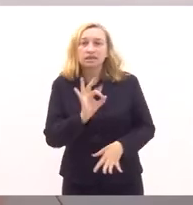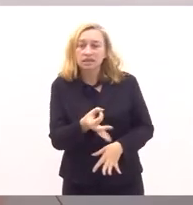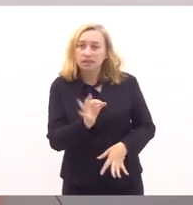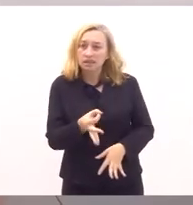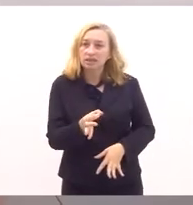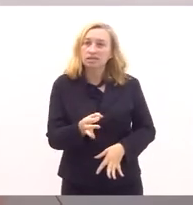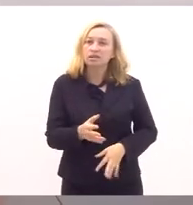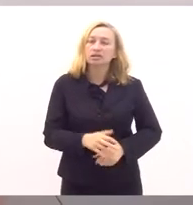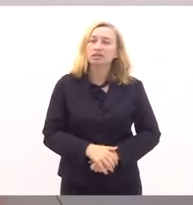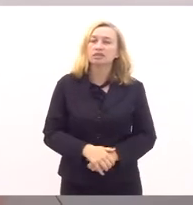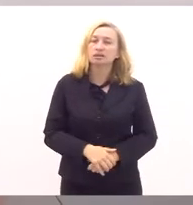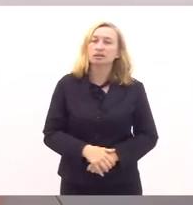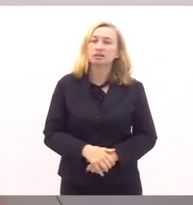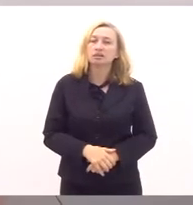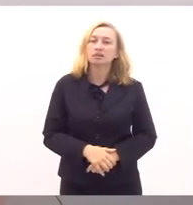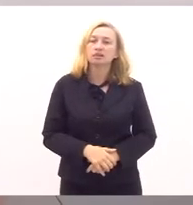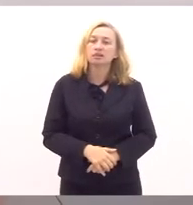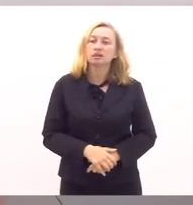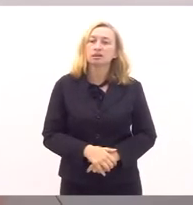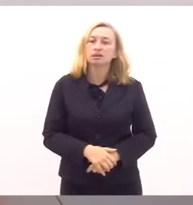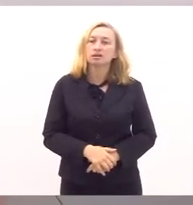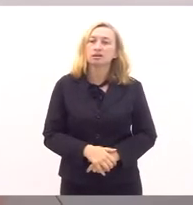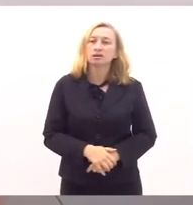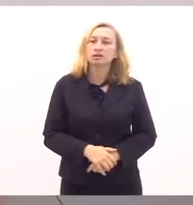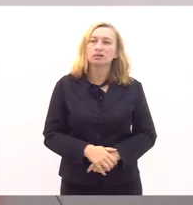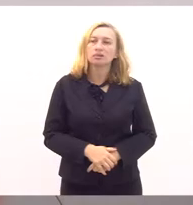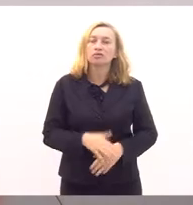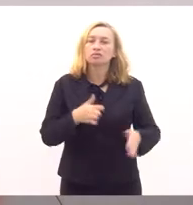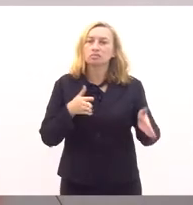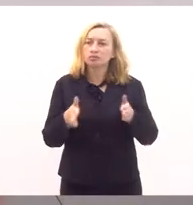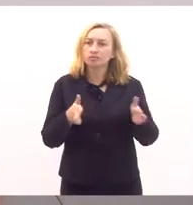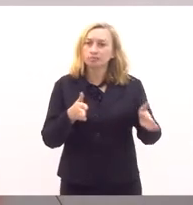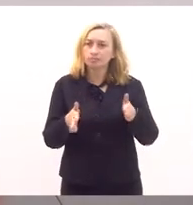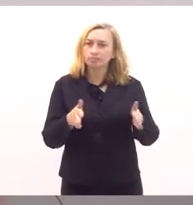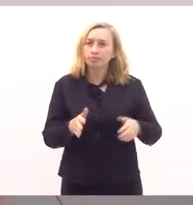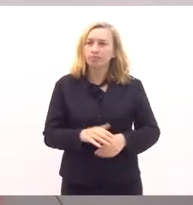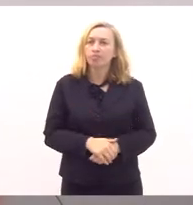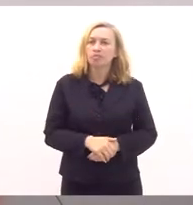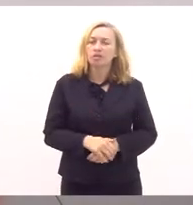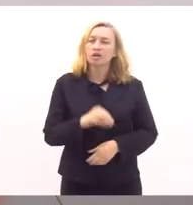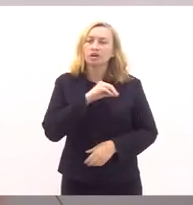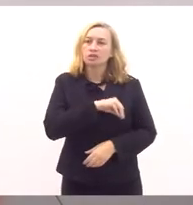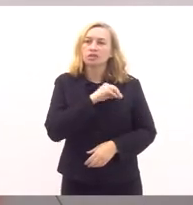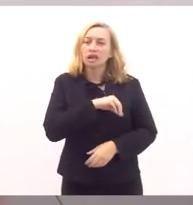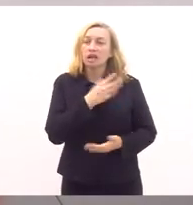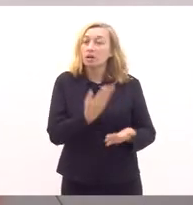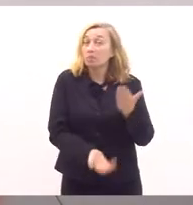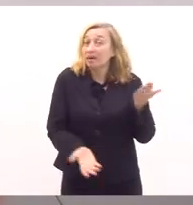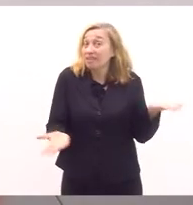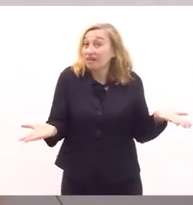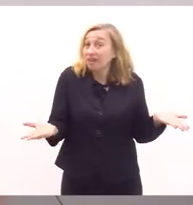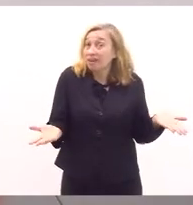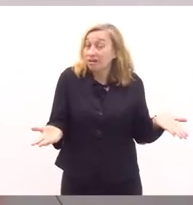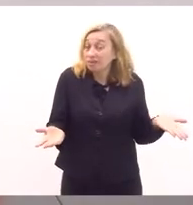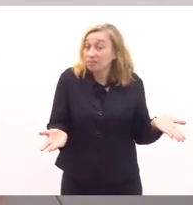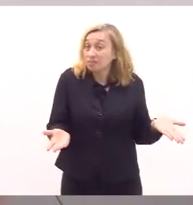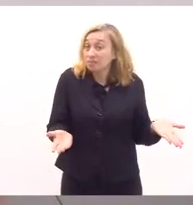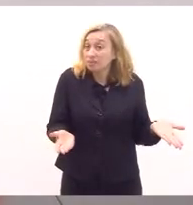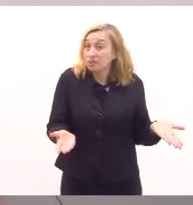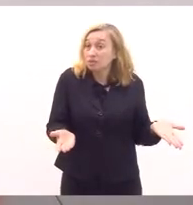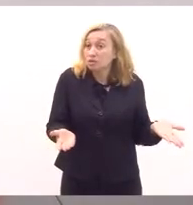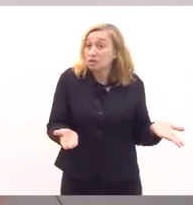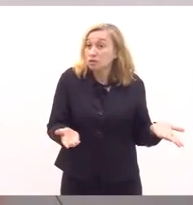né, a cobertura desse período, né, que fez com que o salário mínimo perdesse tanto, né,